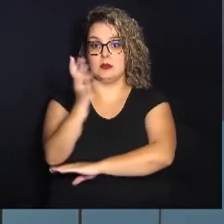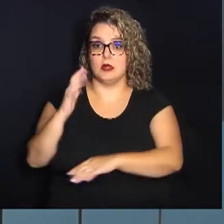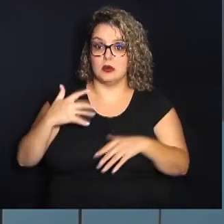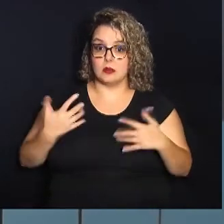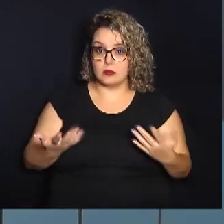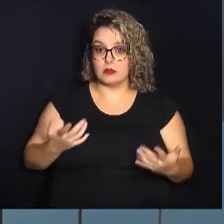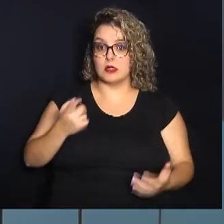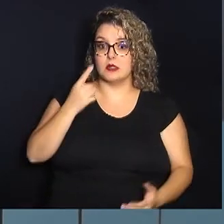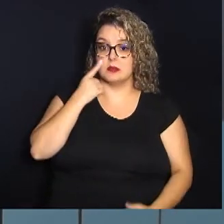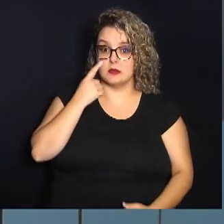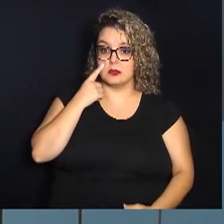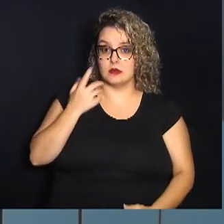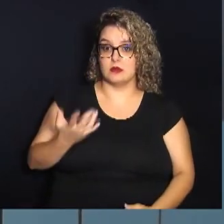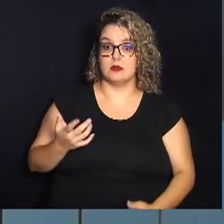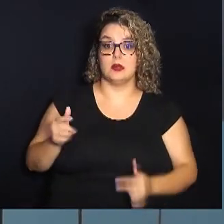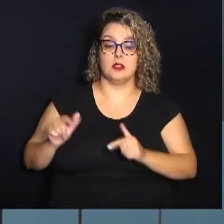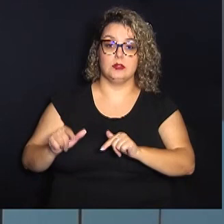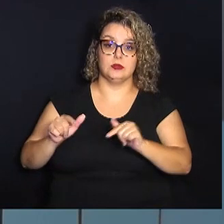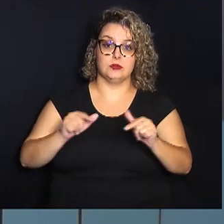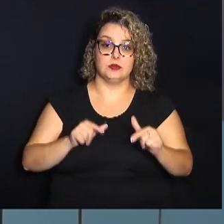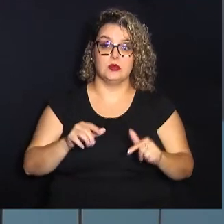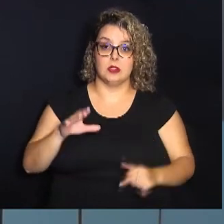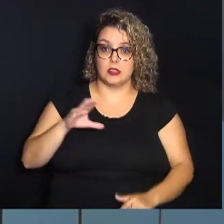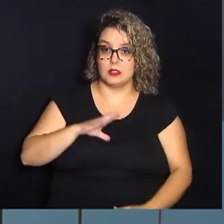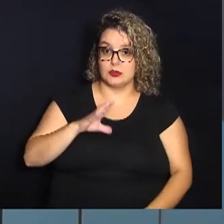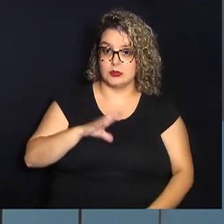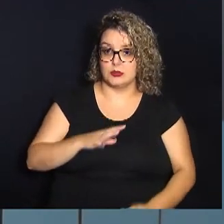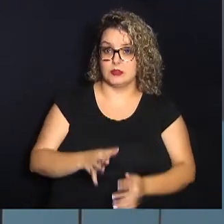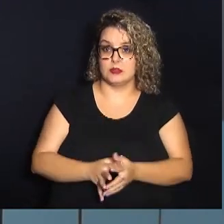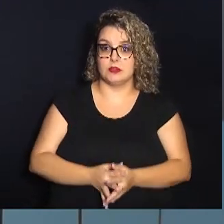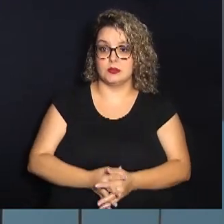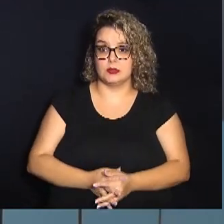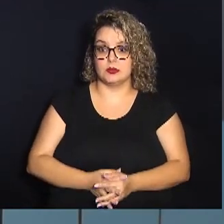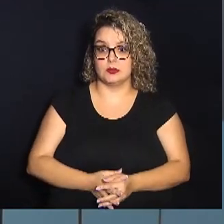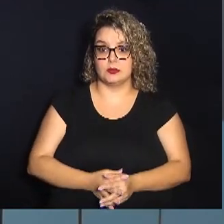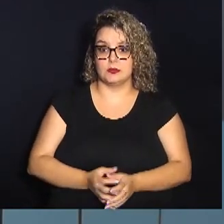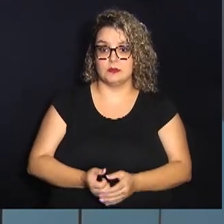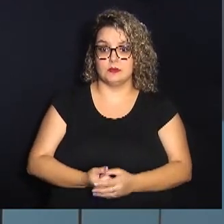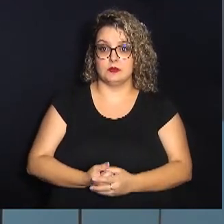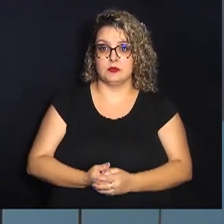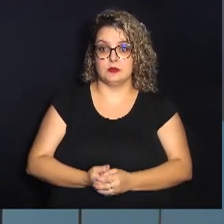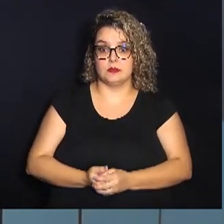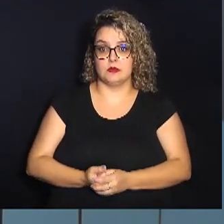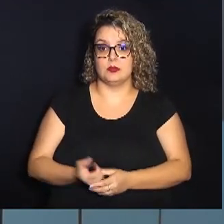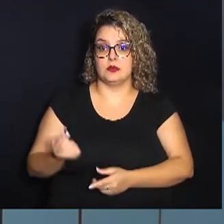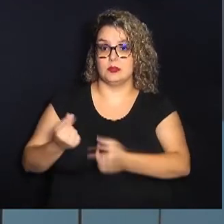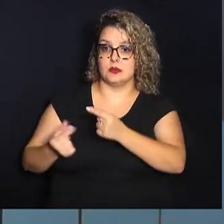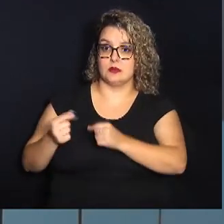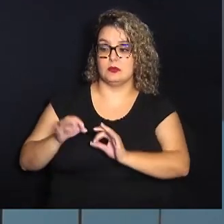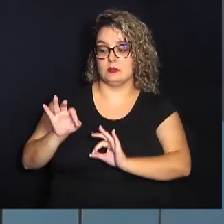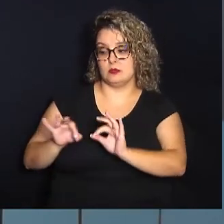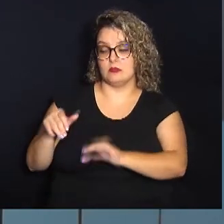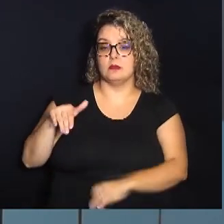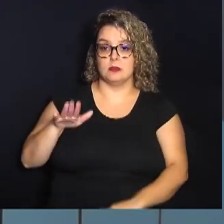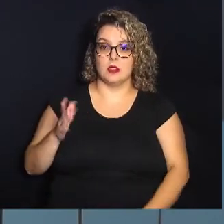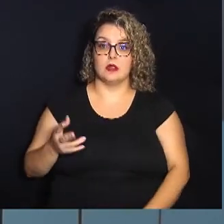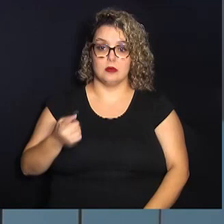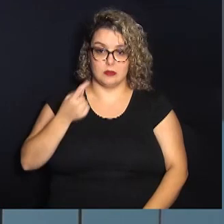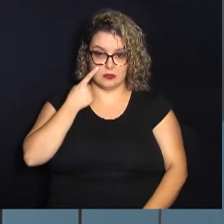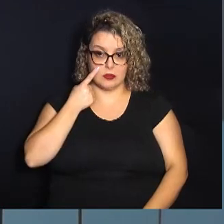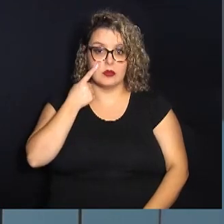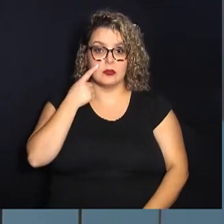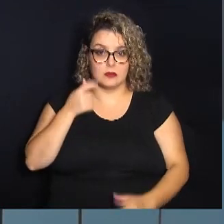gente vai ver em locais da cidade onde se é economicamente mais organizado, você vê uma